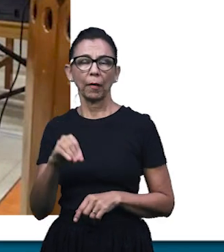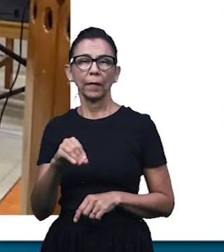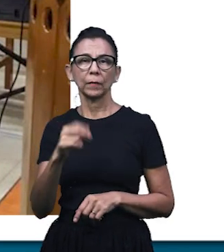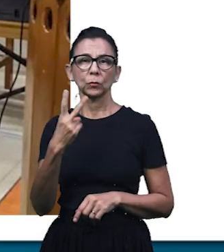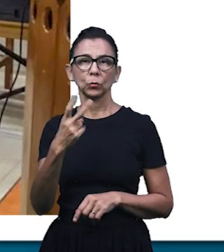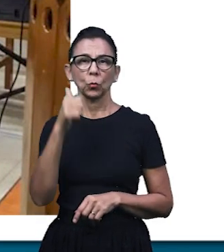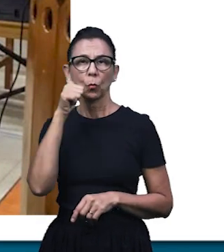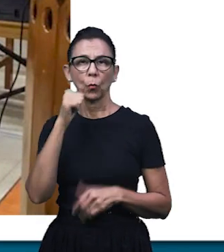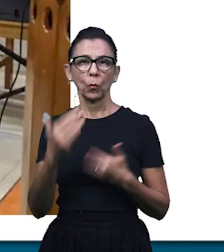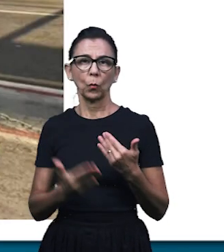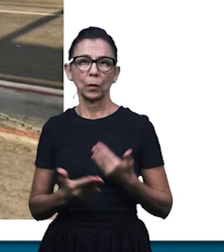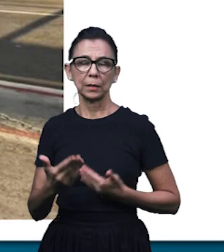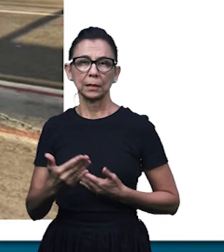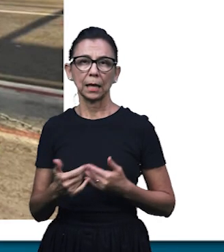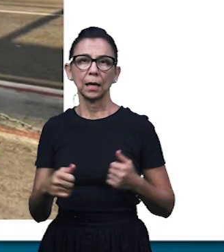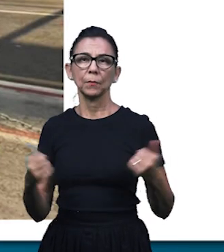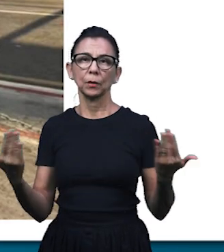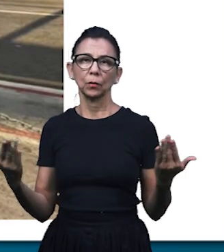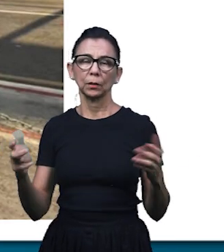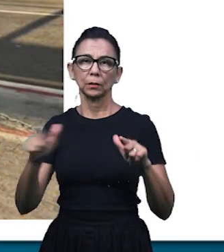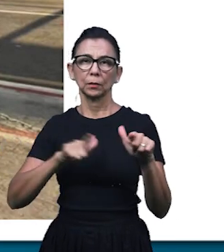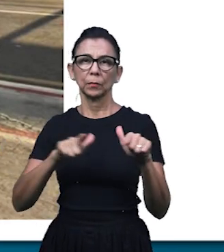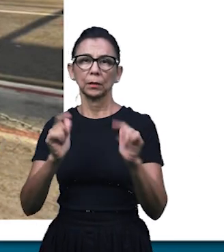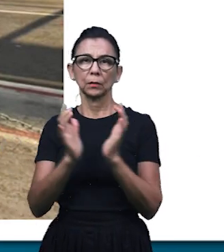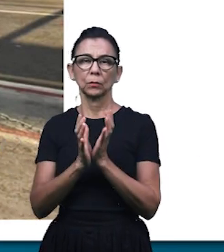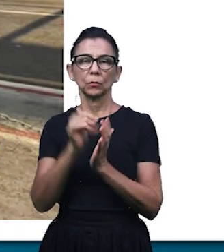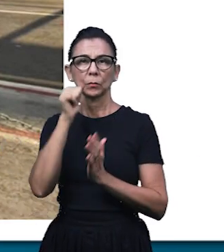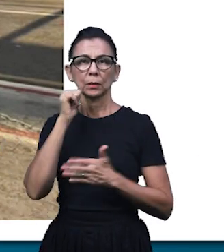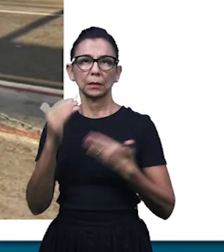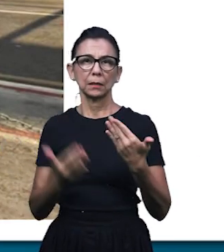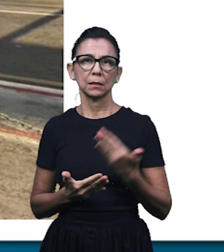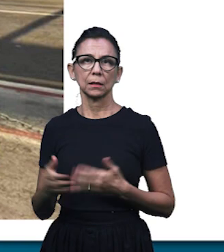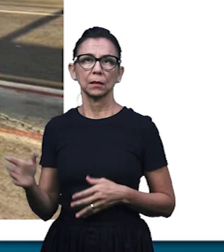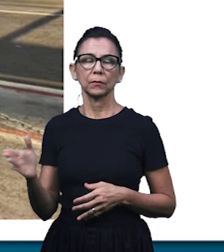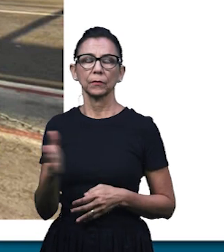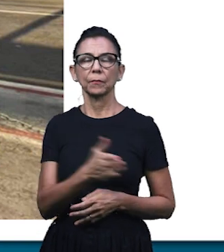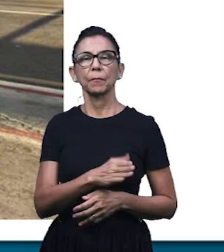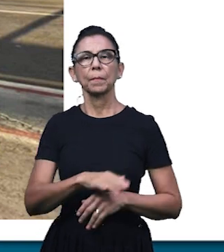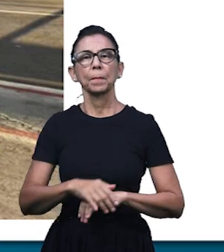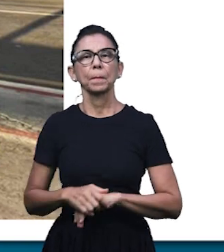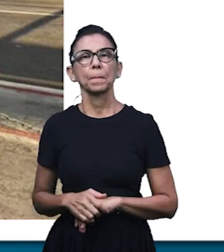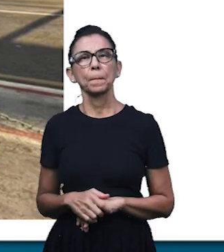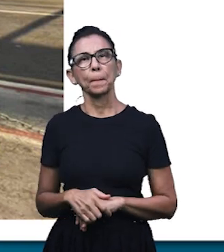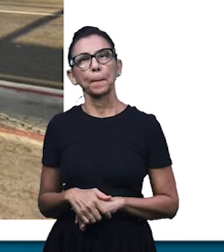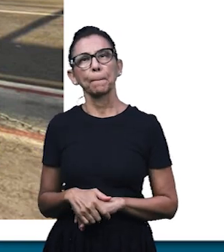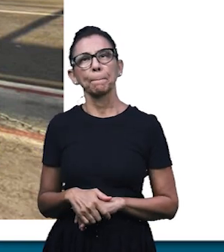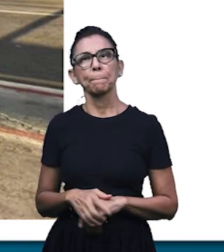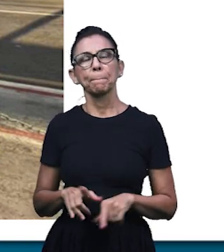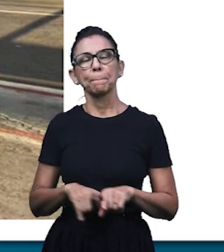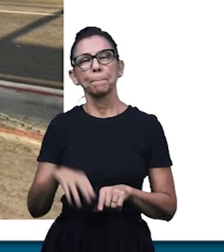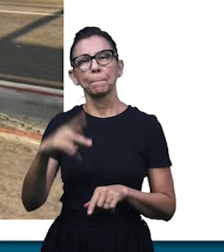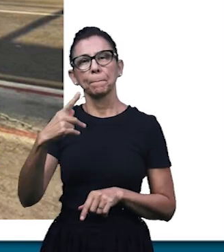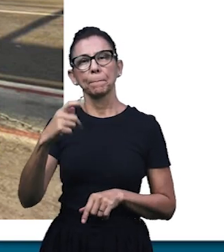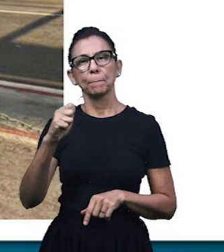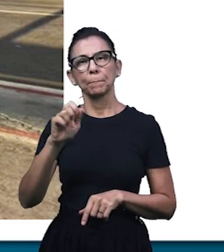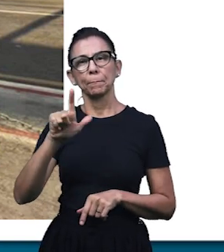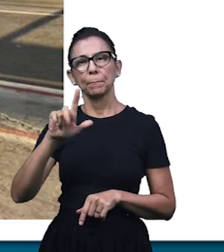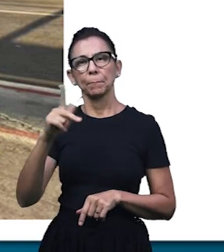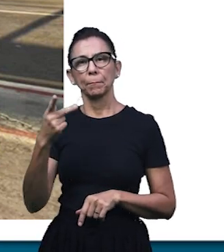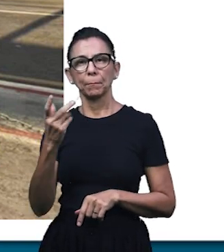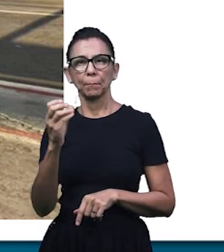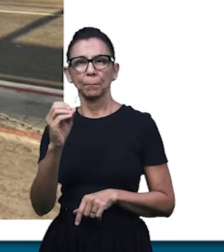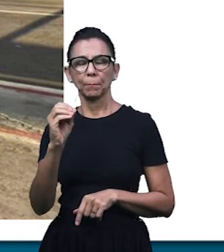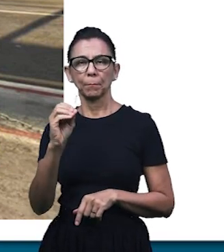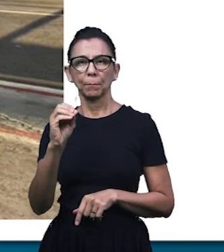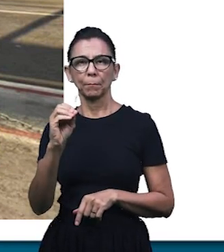senhoras. Ainda no domingo, dia 15, em Palhoça, no litoral do estado, a comemoração foi